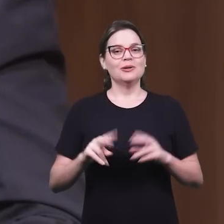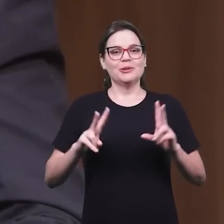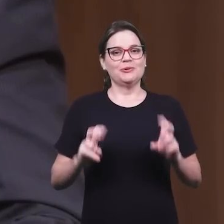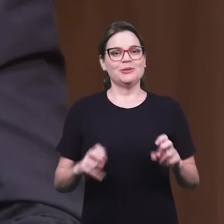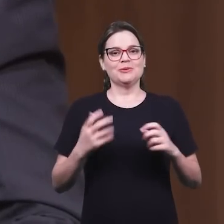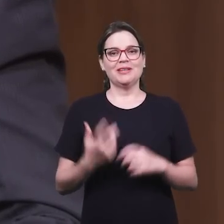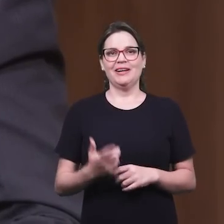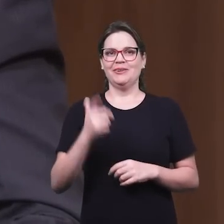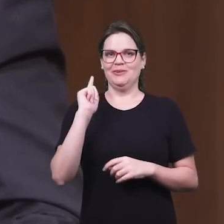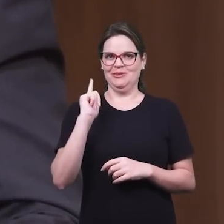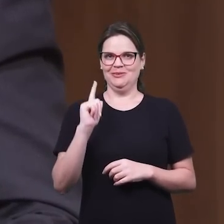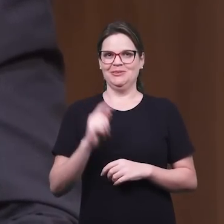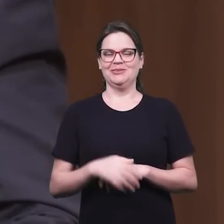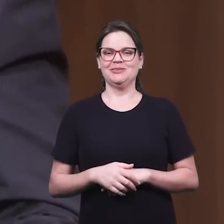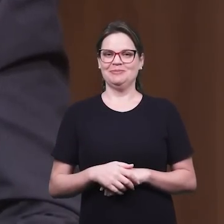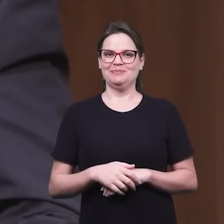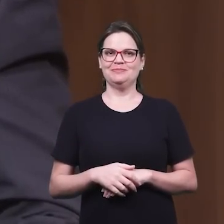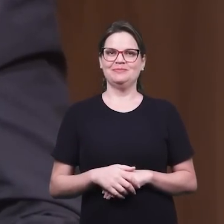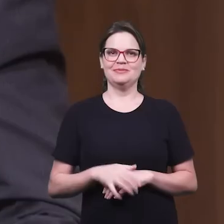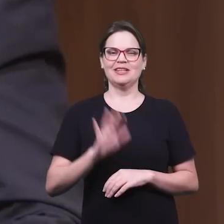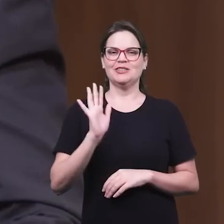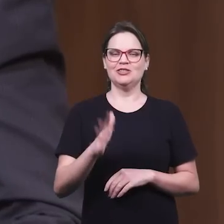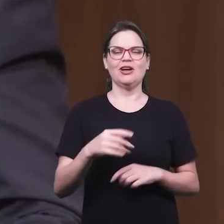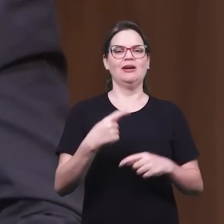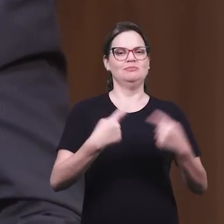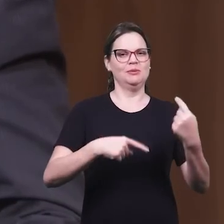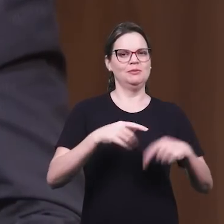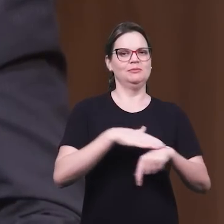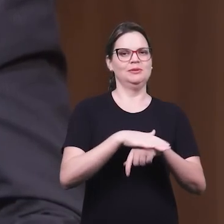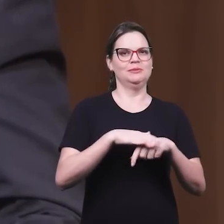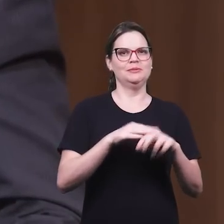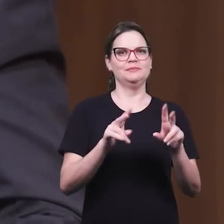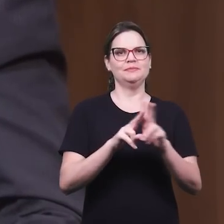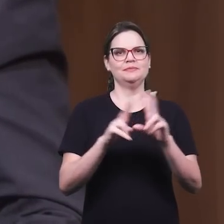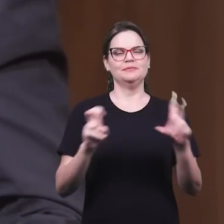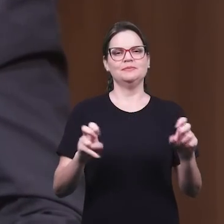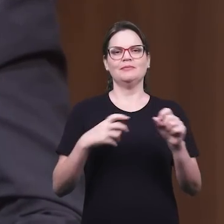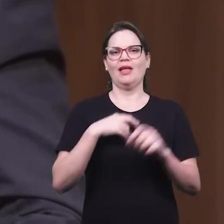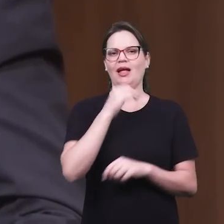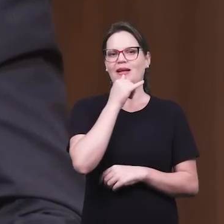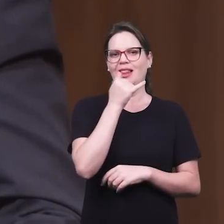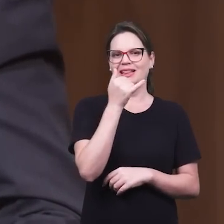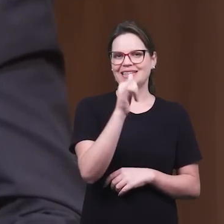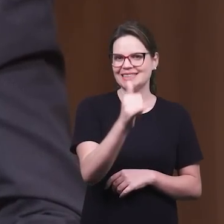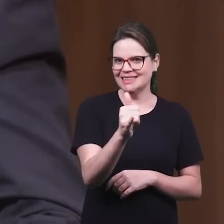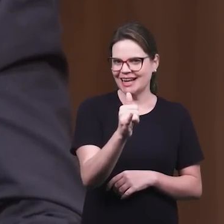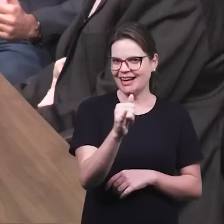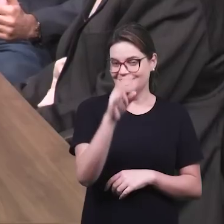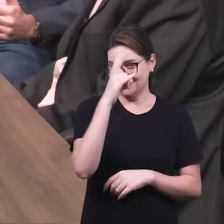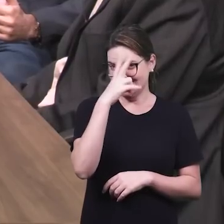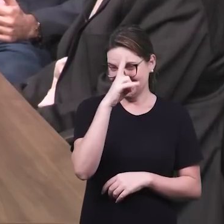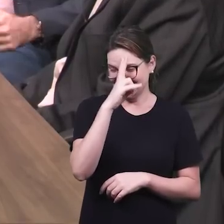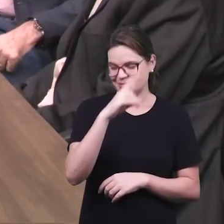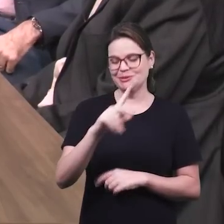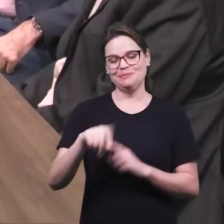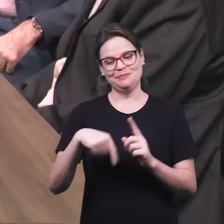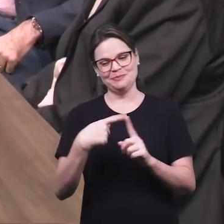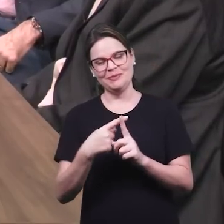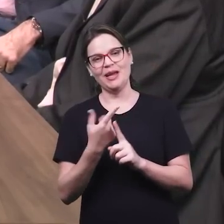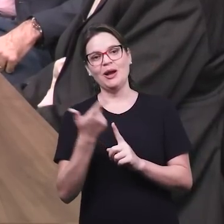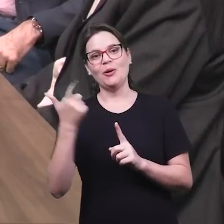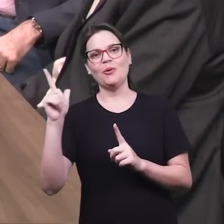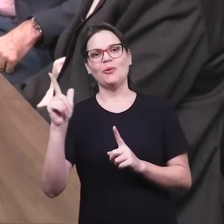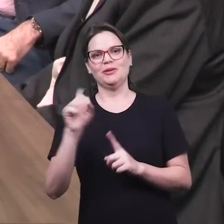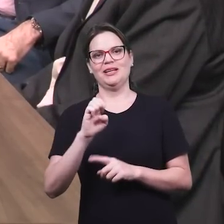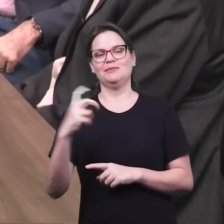outro assunto, né? Discutimos muito recentemente sobre a parte da eletricidade, né? Sim. Tivemos agora o último